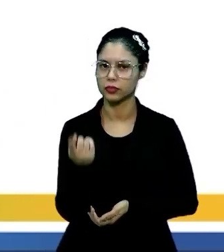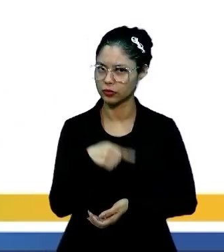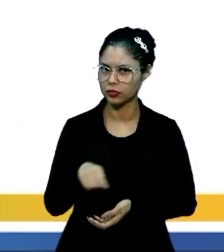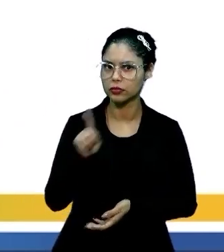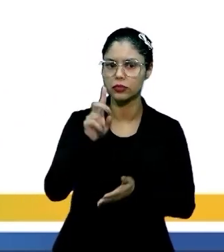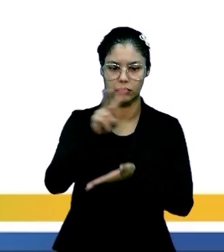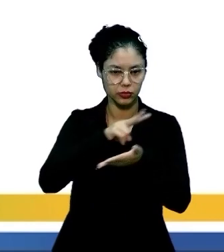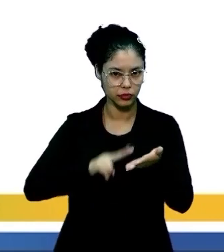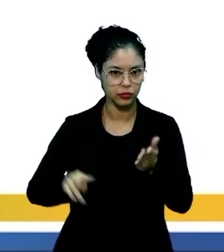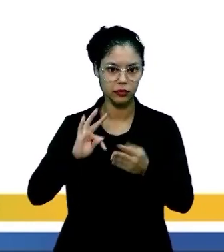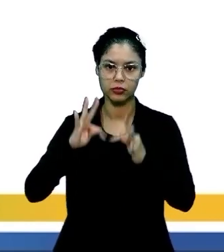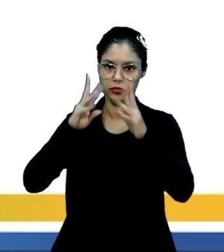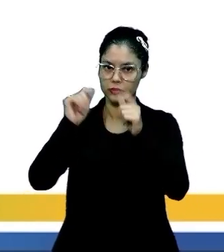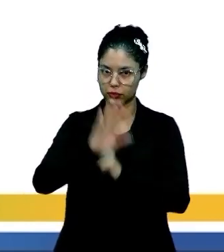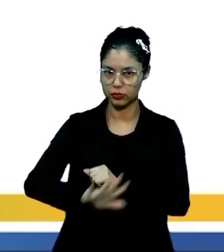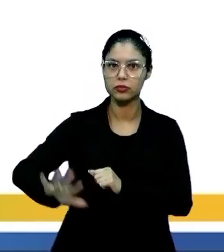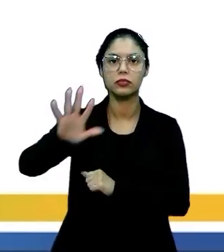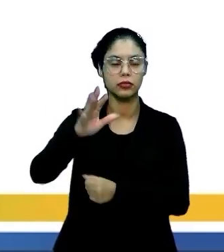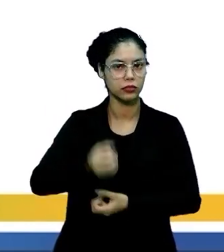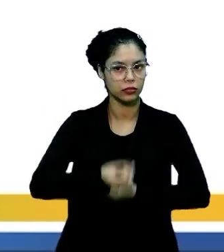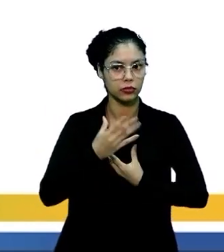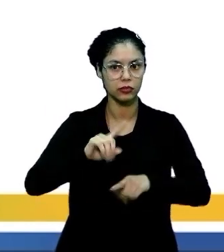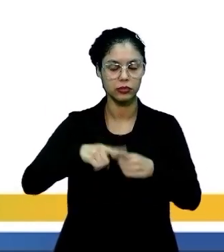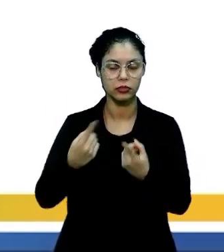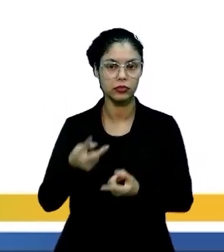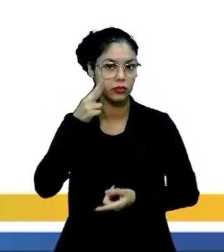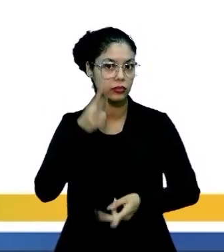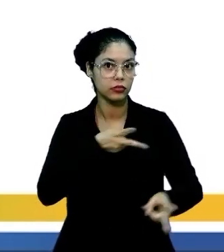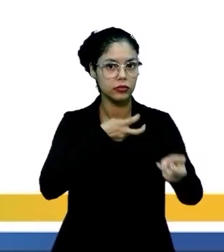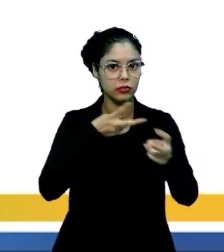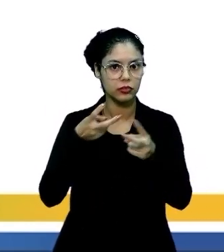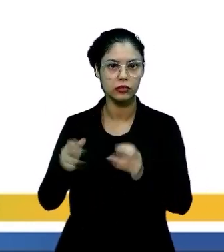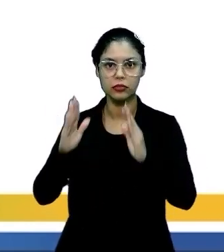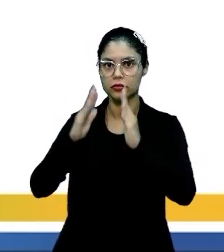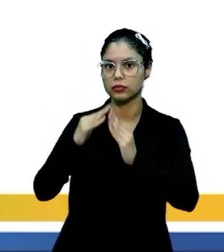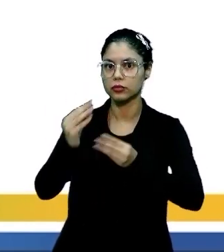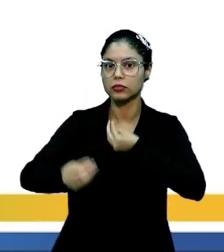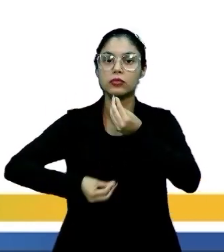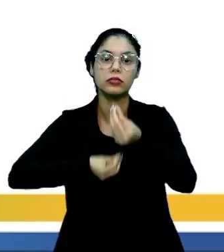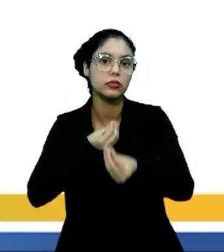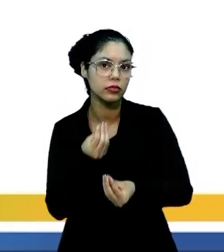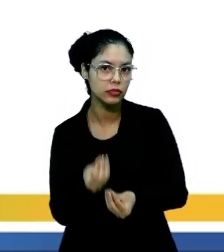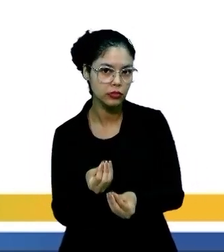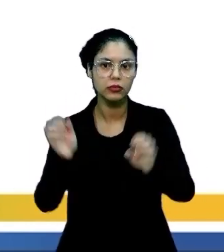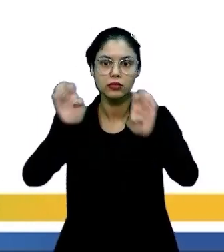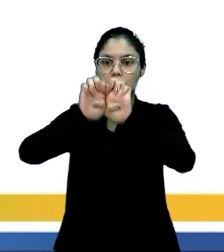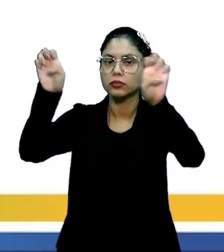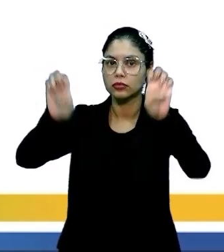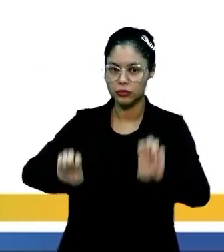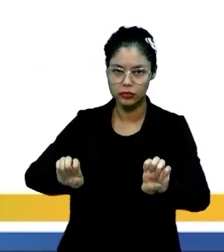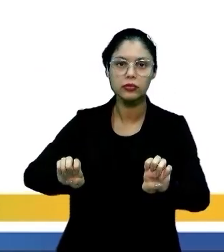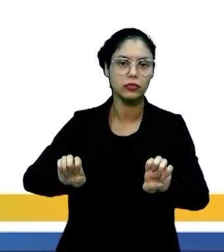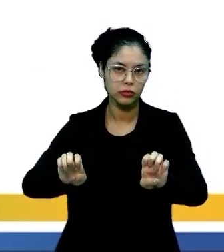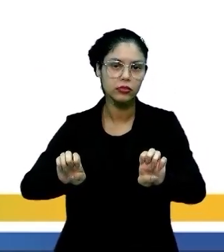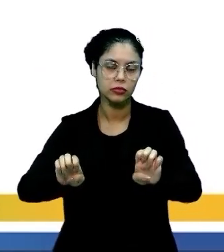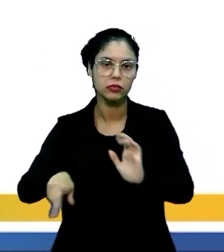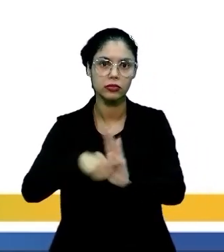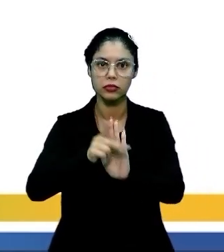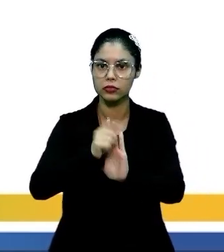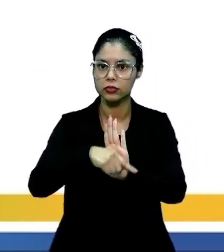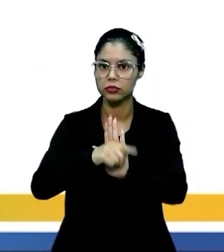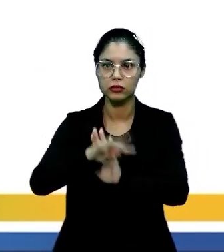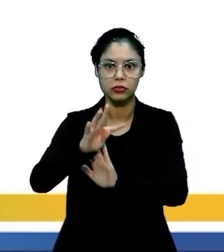fazer a leitura integral desse poema, porém vocês vão observar em casa como é feita a estrutura desse